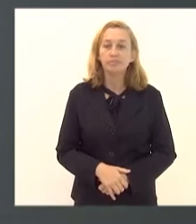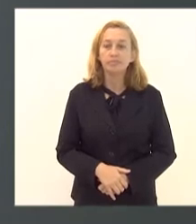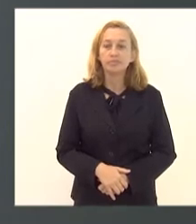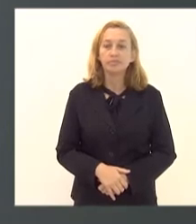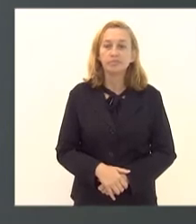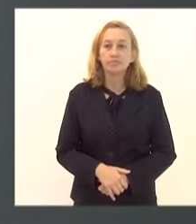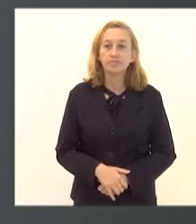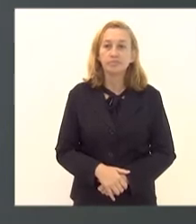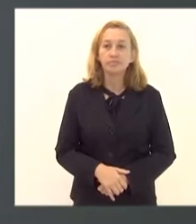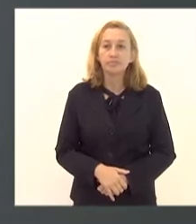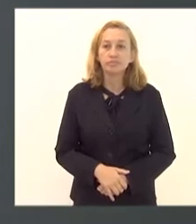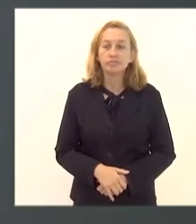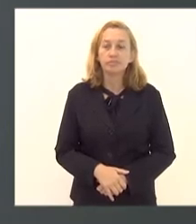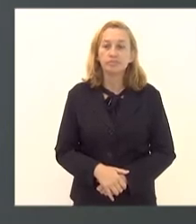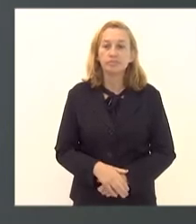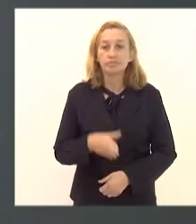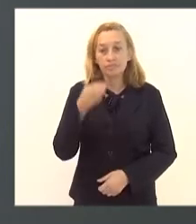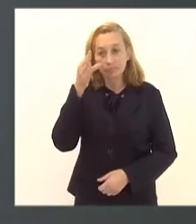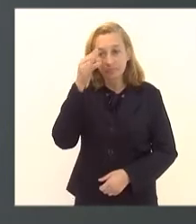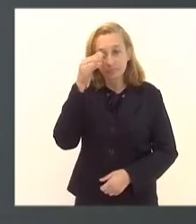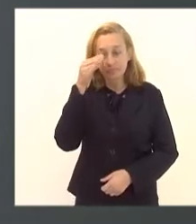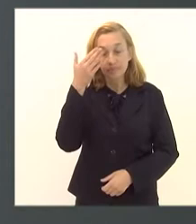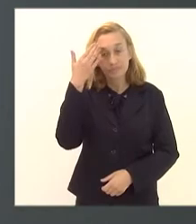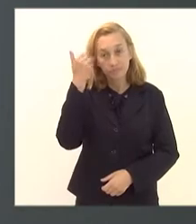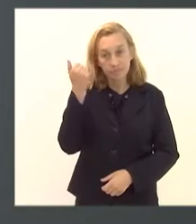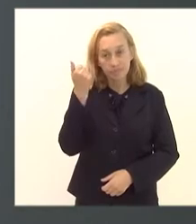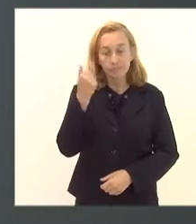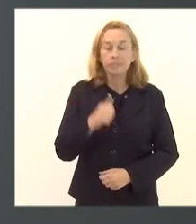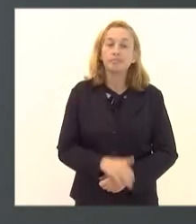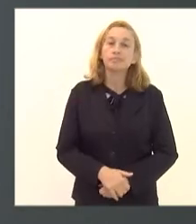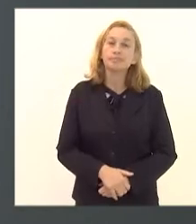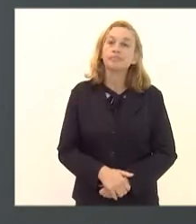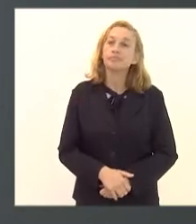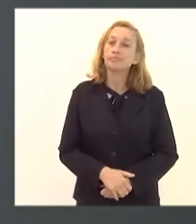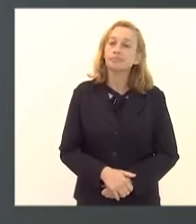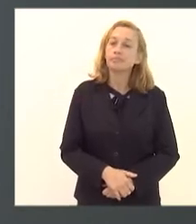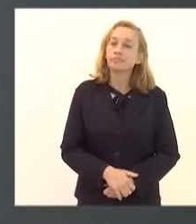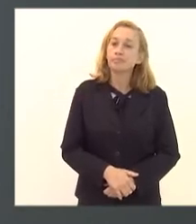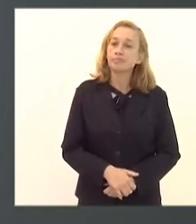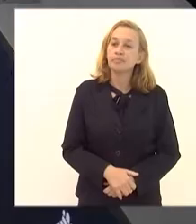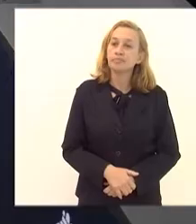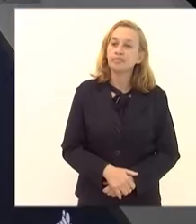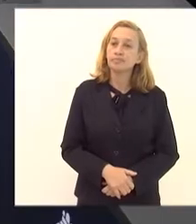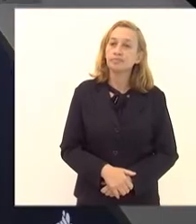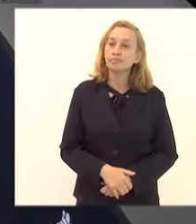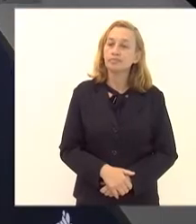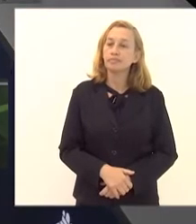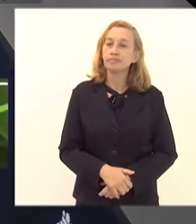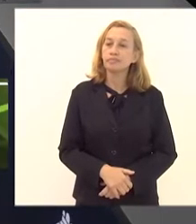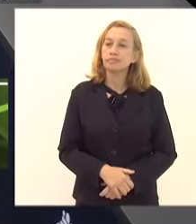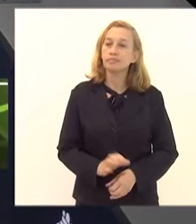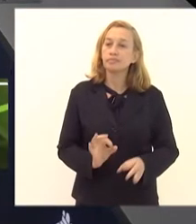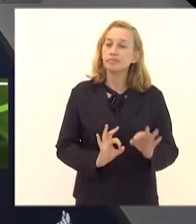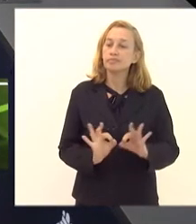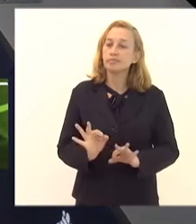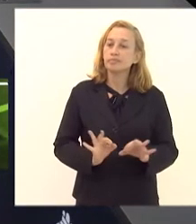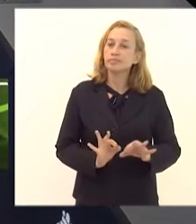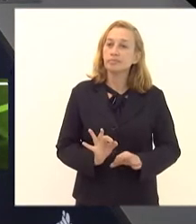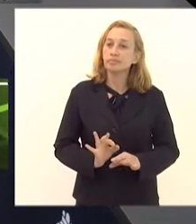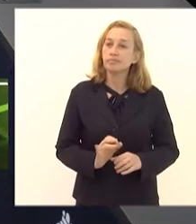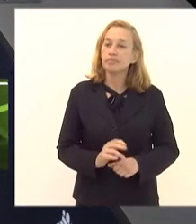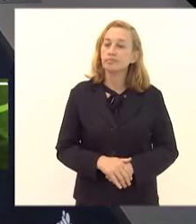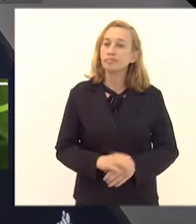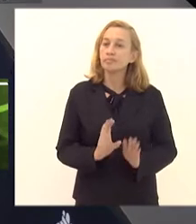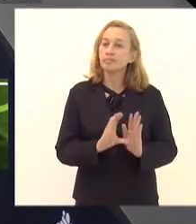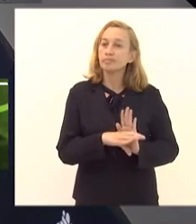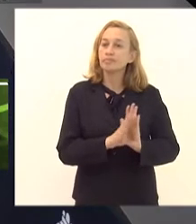uma curiosidade de saber, na abordagem que é feita, é a questão do conceito